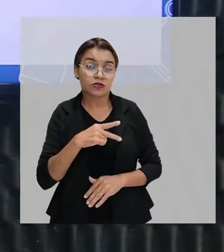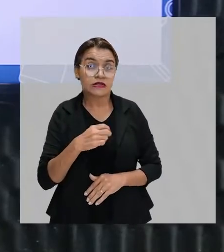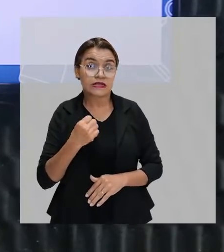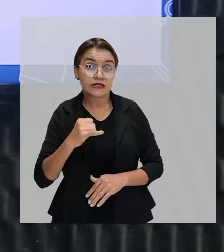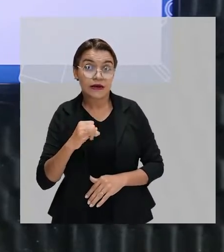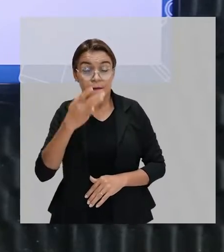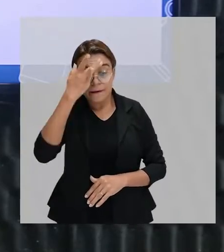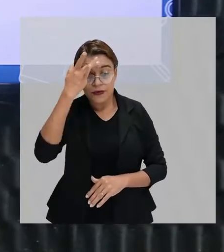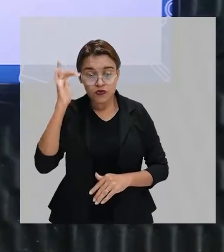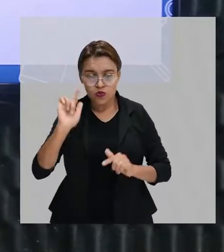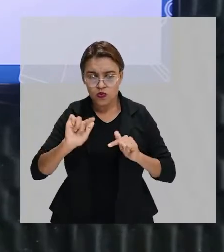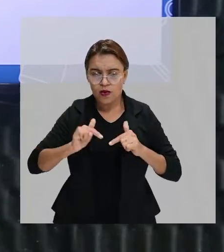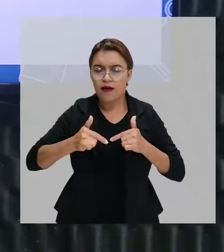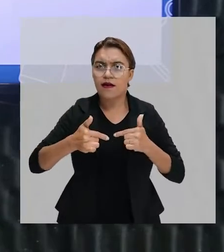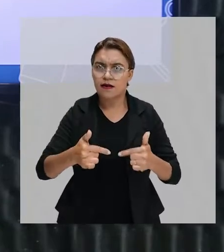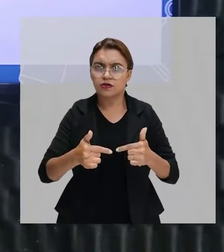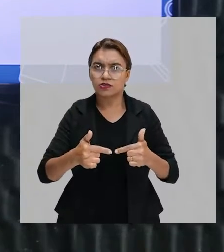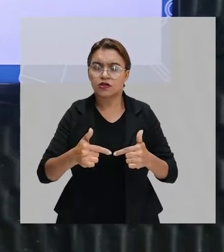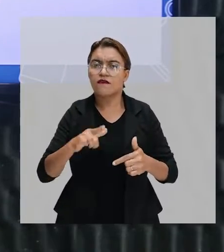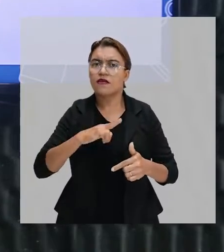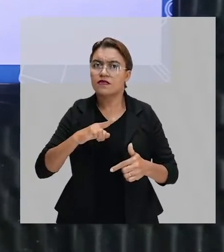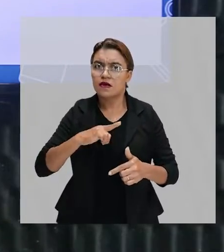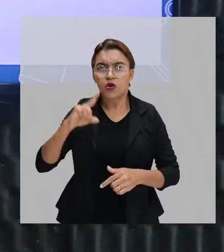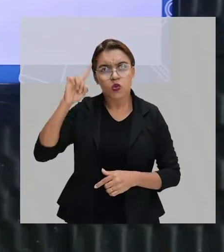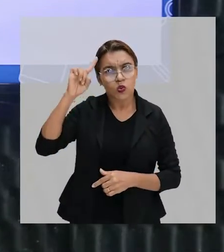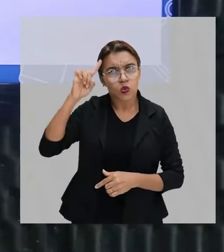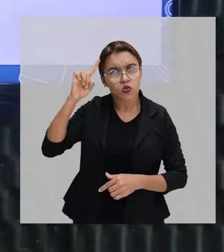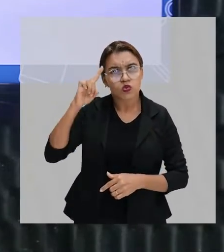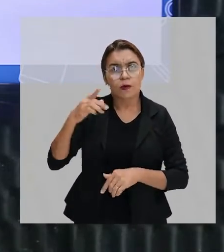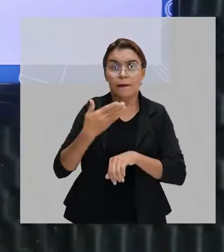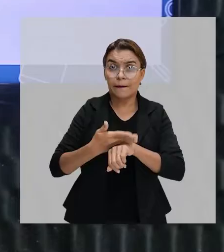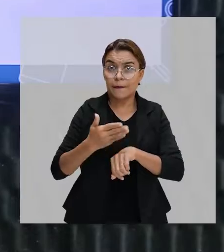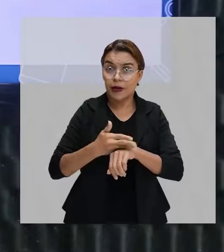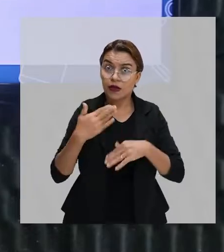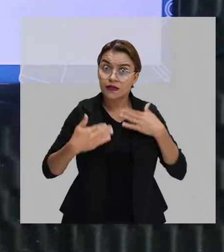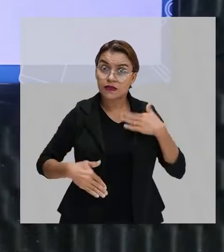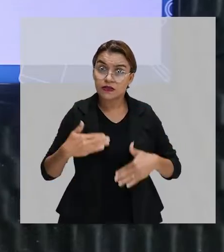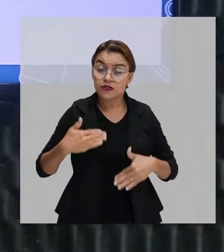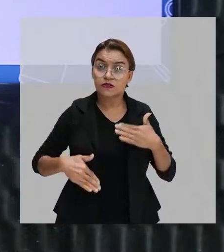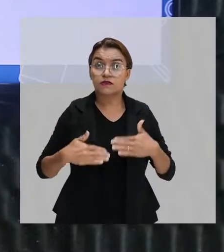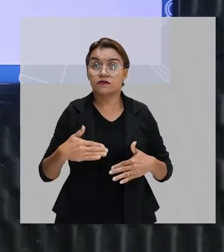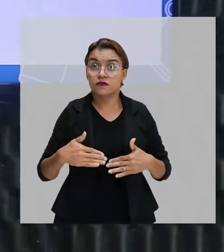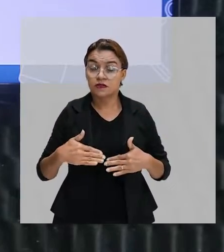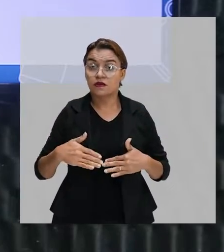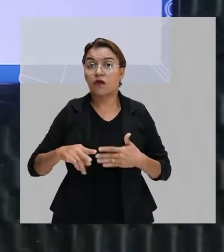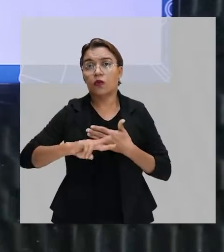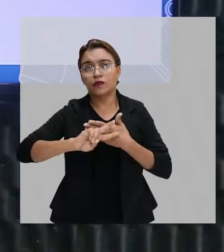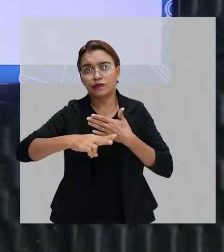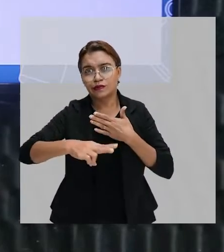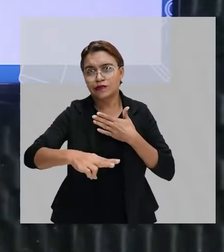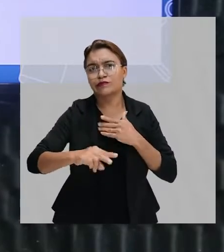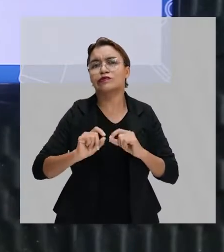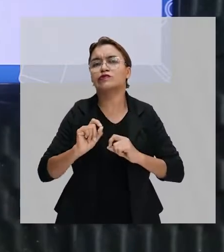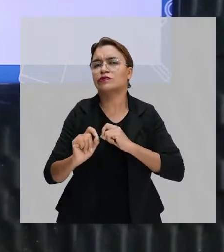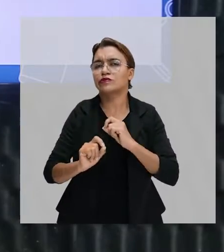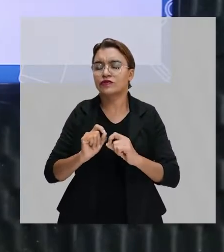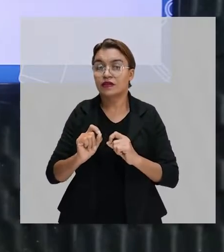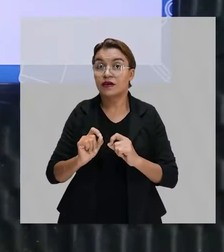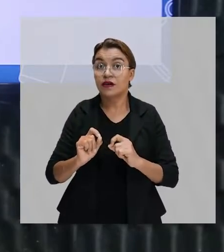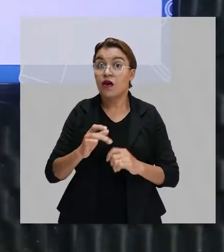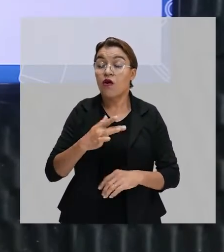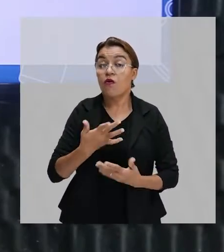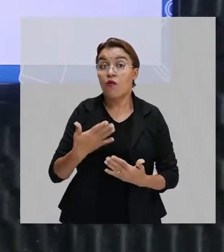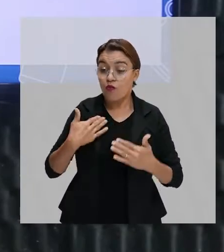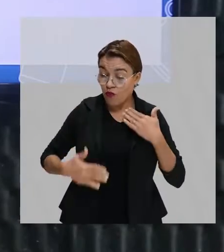que tem na sua rotina práticas de exercícios físicos consequentemente ela vai fazer com que